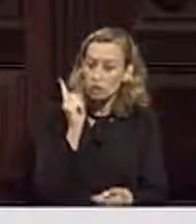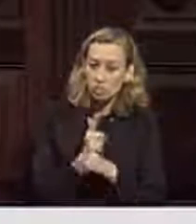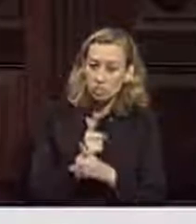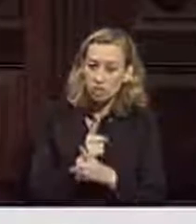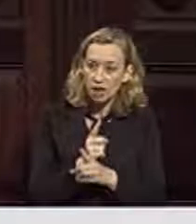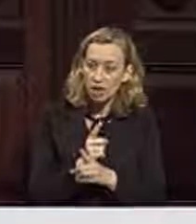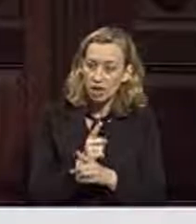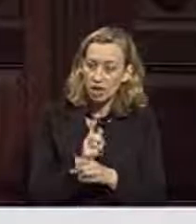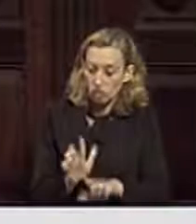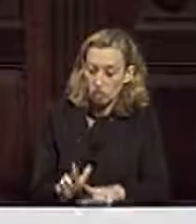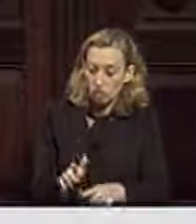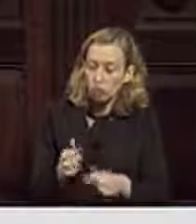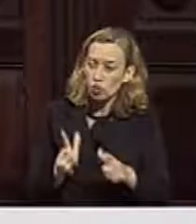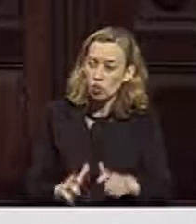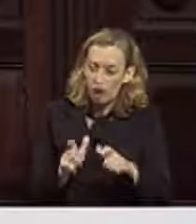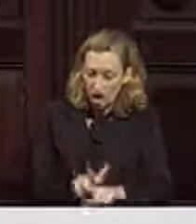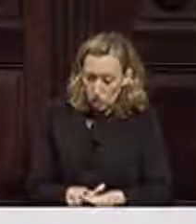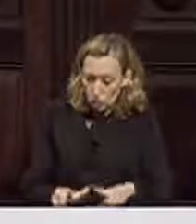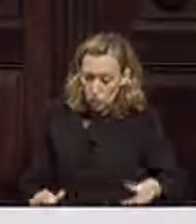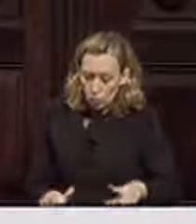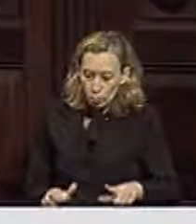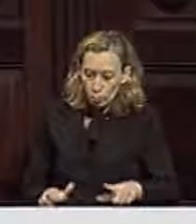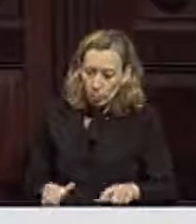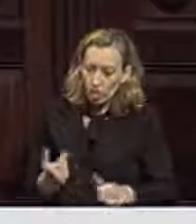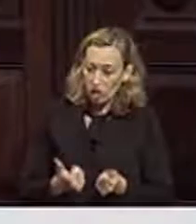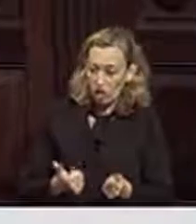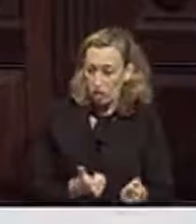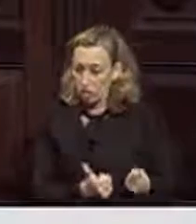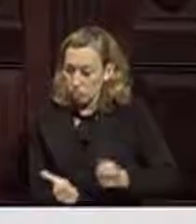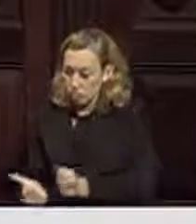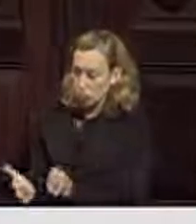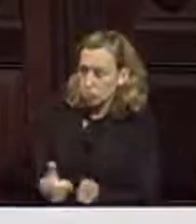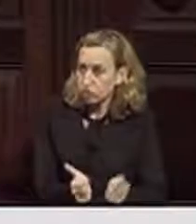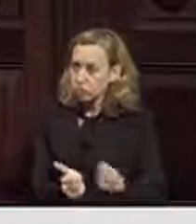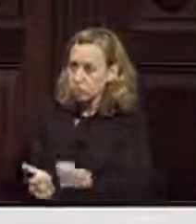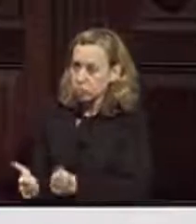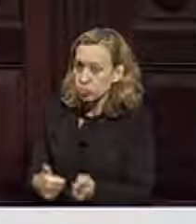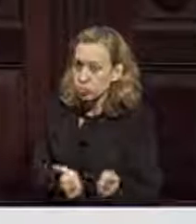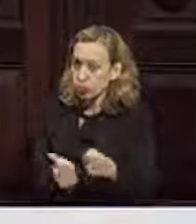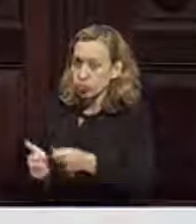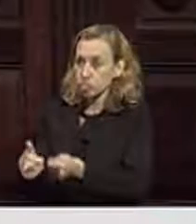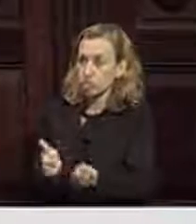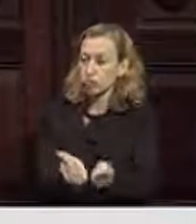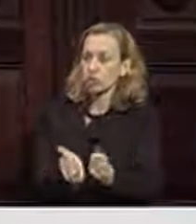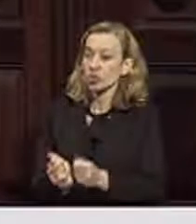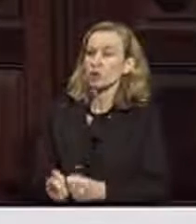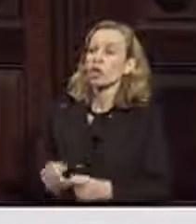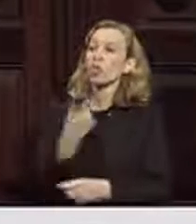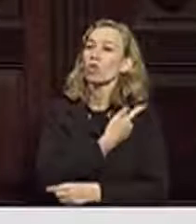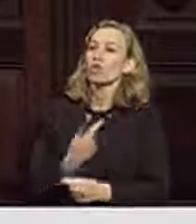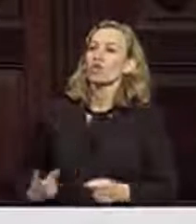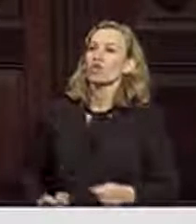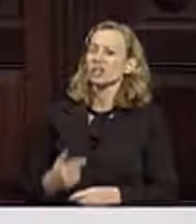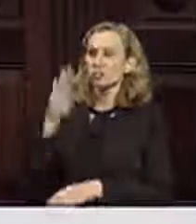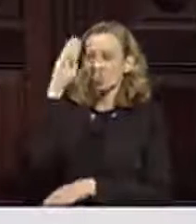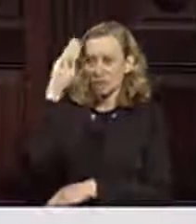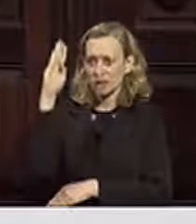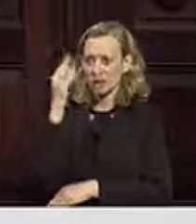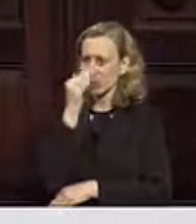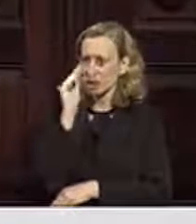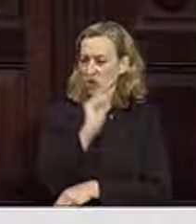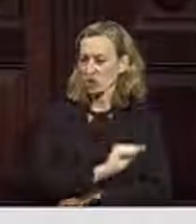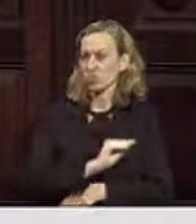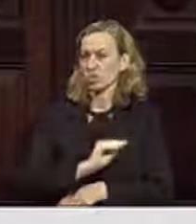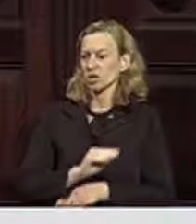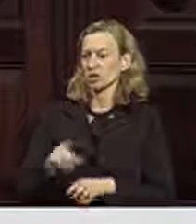as estradas é a demonstração clara do descaso do governo, principalmente com o interior do